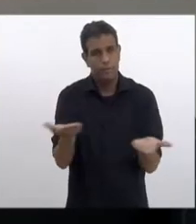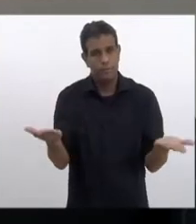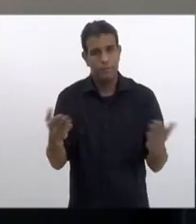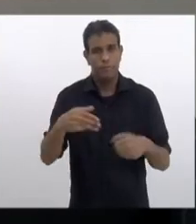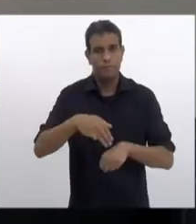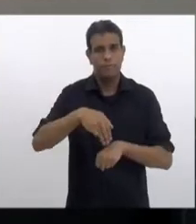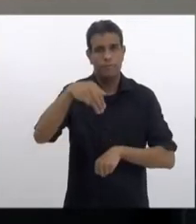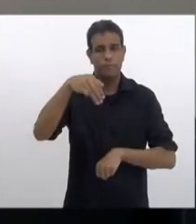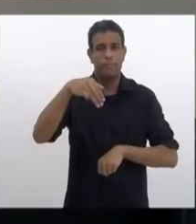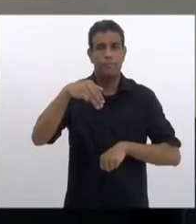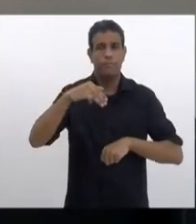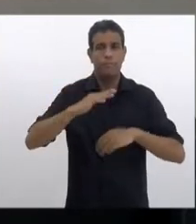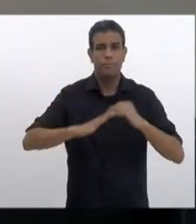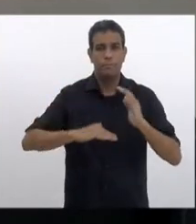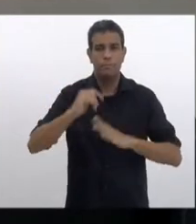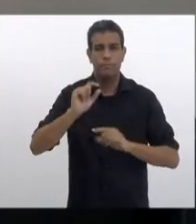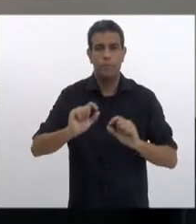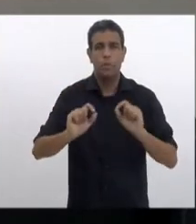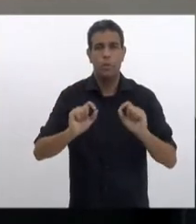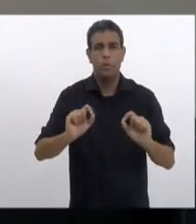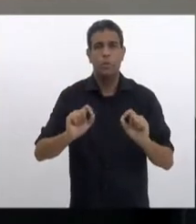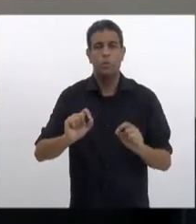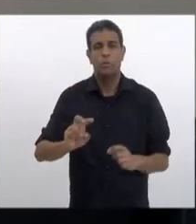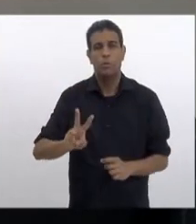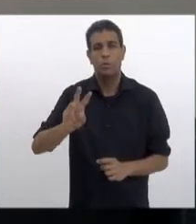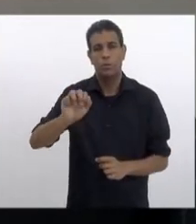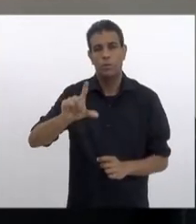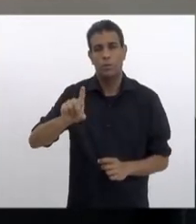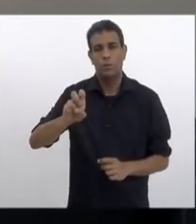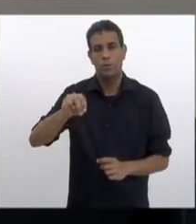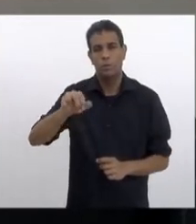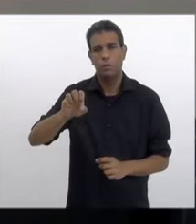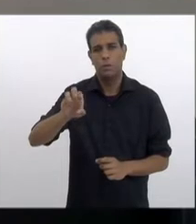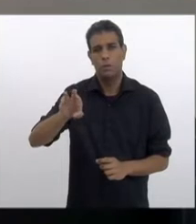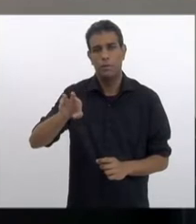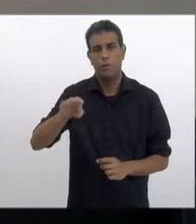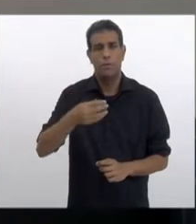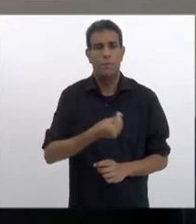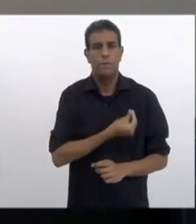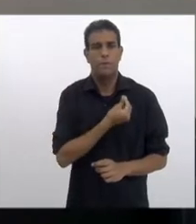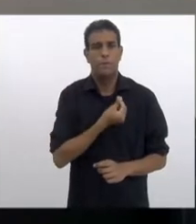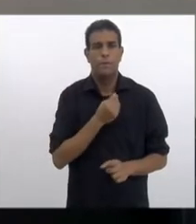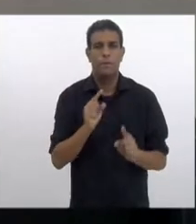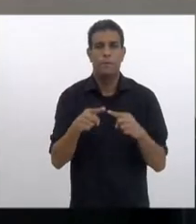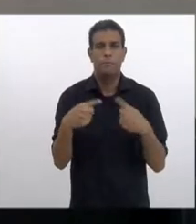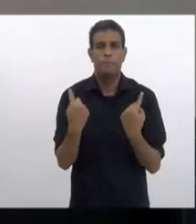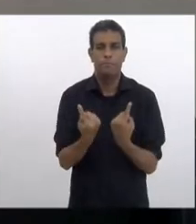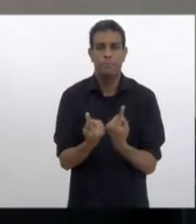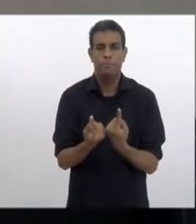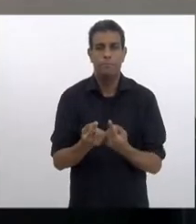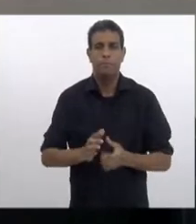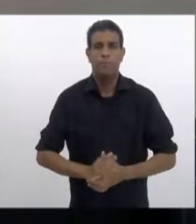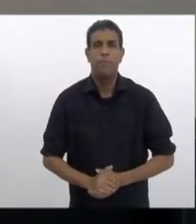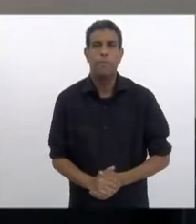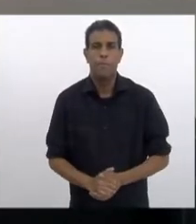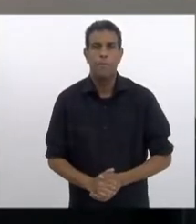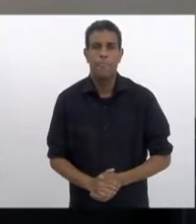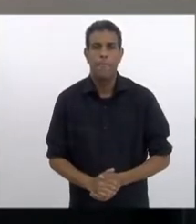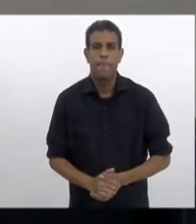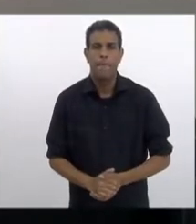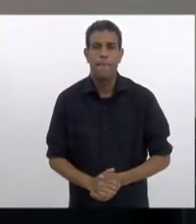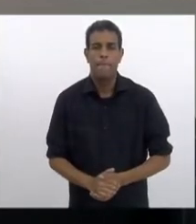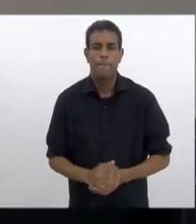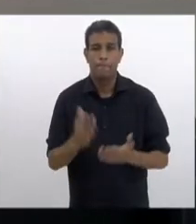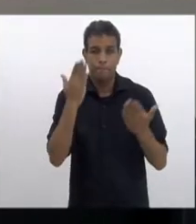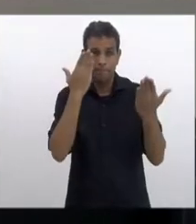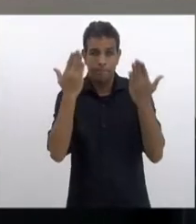mestrando no tema de prevenção às drogas, o Valdemir Júnior, que se faz presente hoje aqui na nossa segunda reunião. A